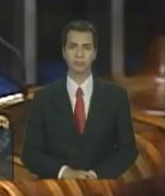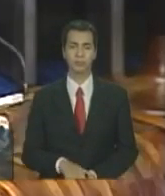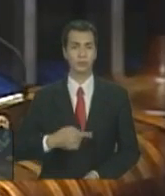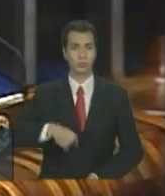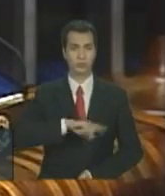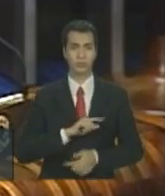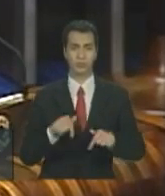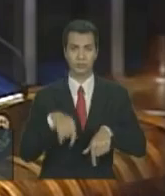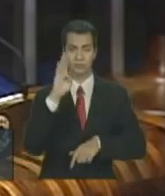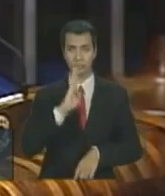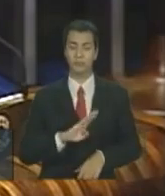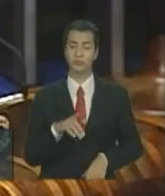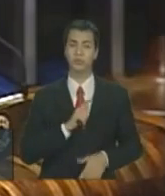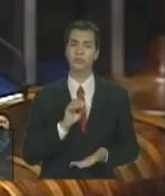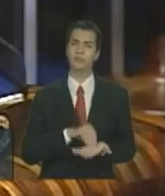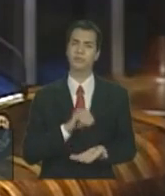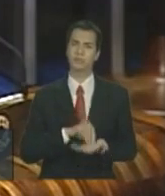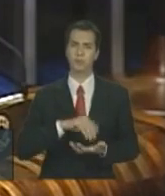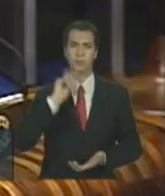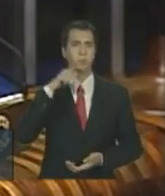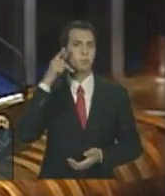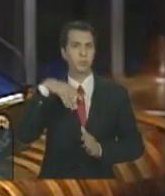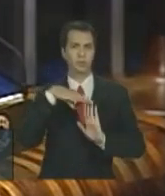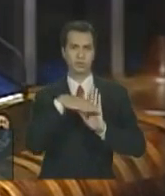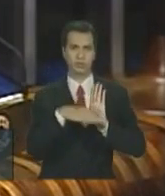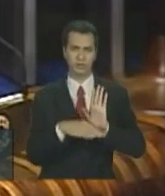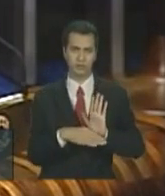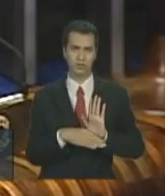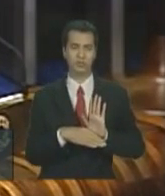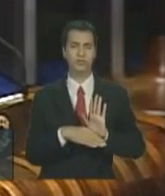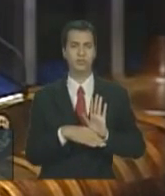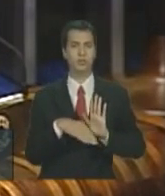déficit de representação política. Na sociedade,